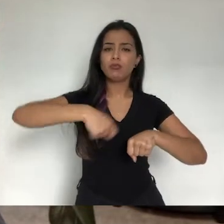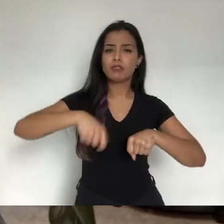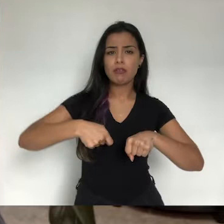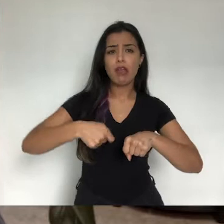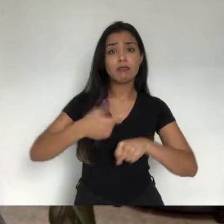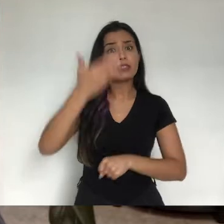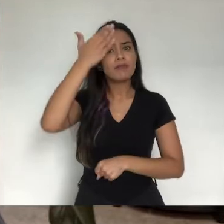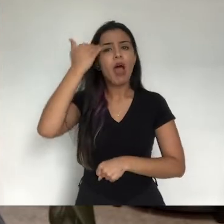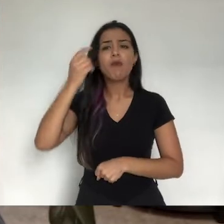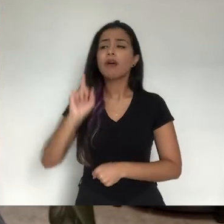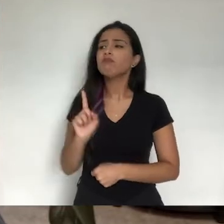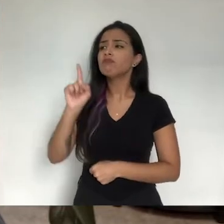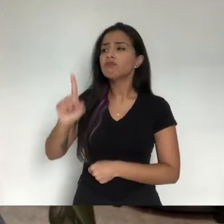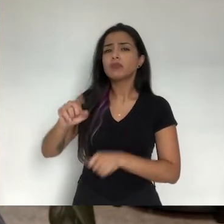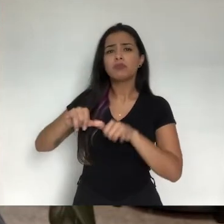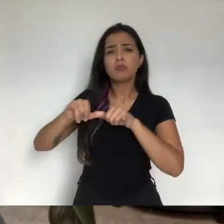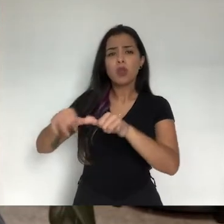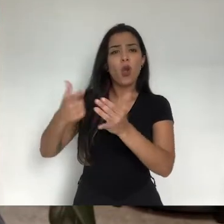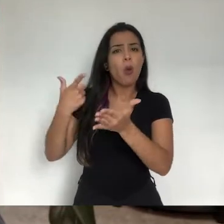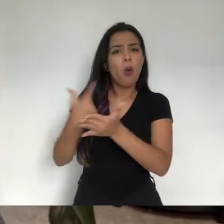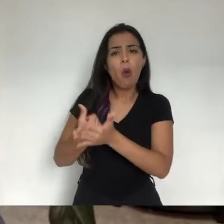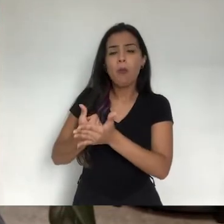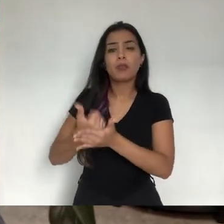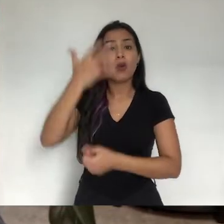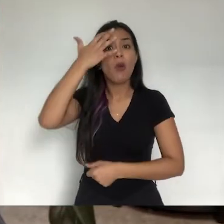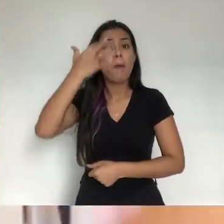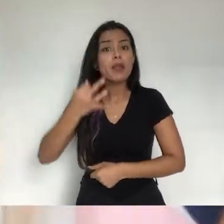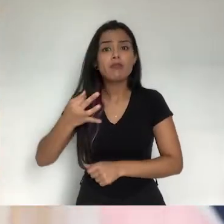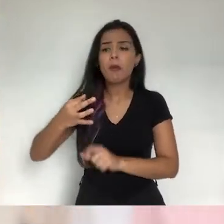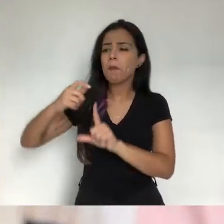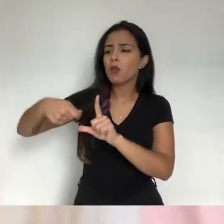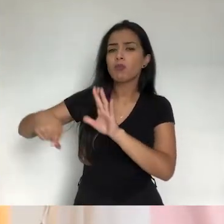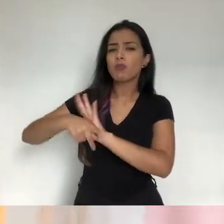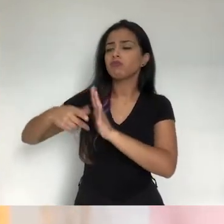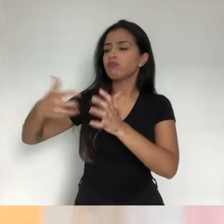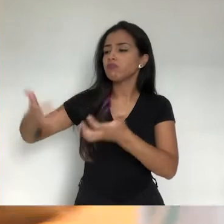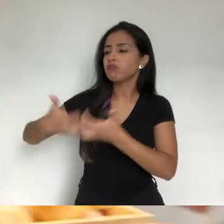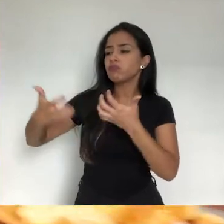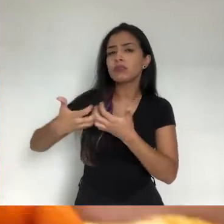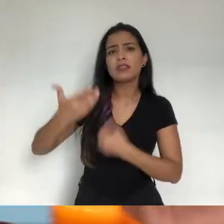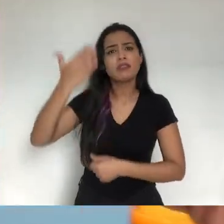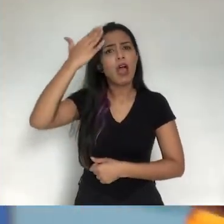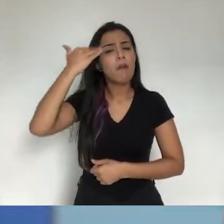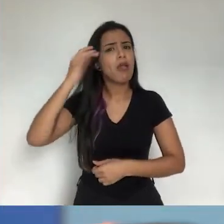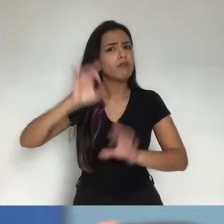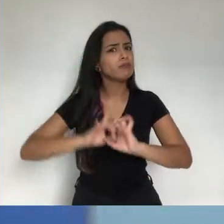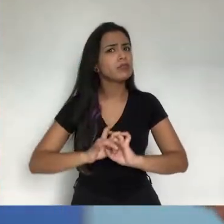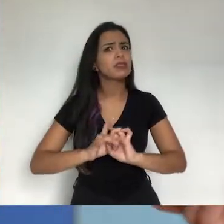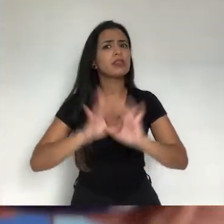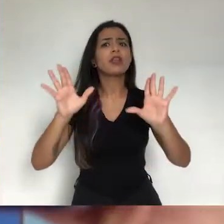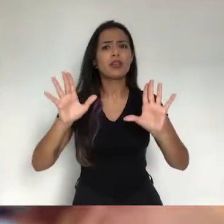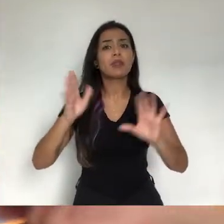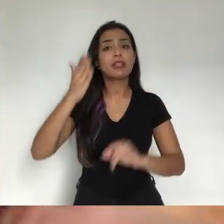comida dele bem feita, de saber fazer uma compra semanal, de entender o que é um hortifruti, de saber